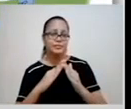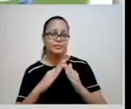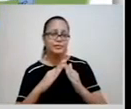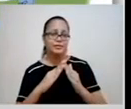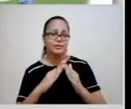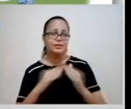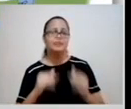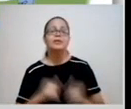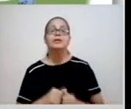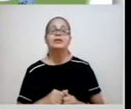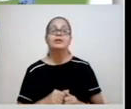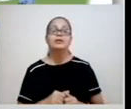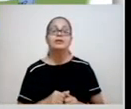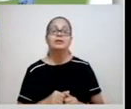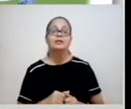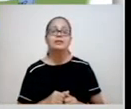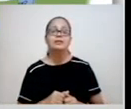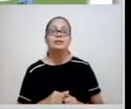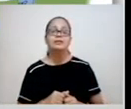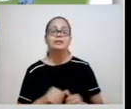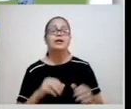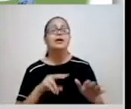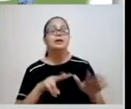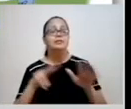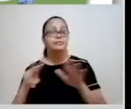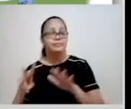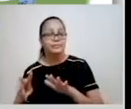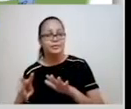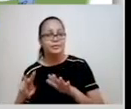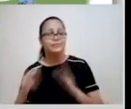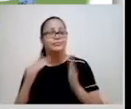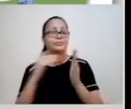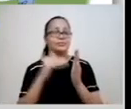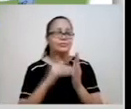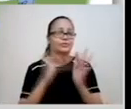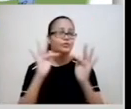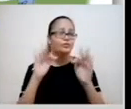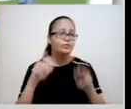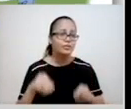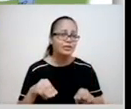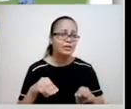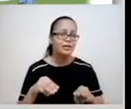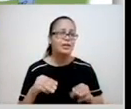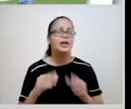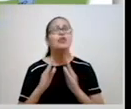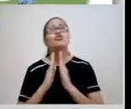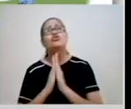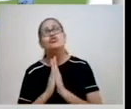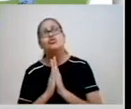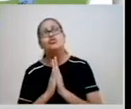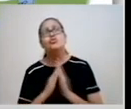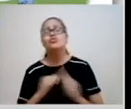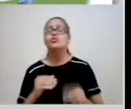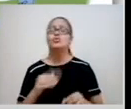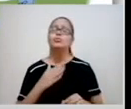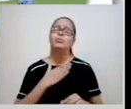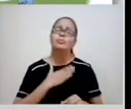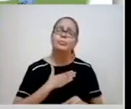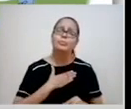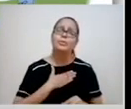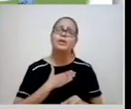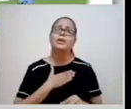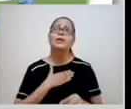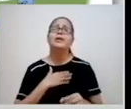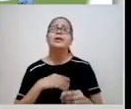fim de semana eu juro para mim mesma que eu vou terminar a lição na sexta-feira à tarde. Aí eu prometo para